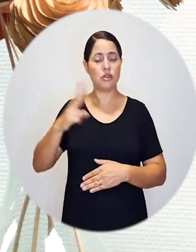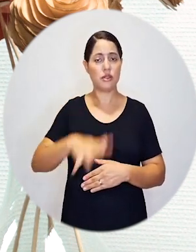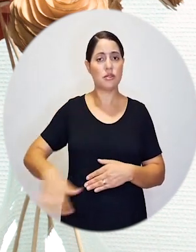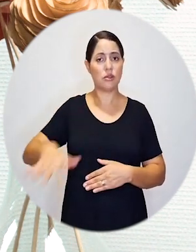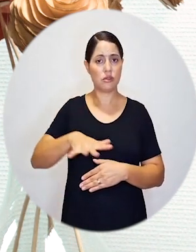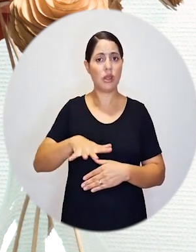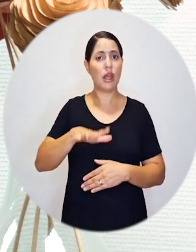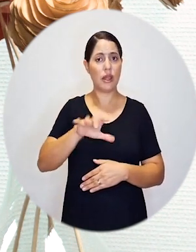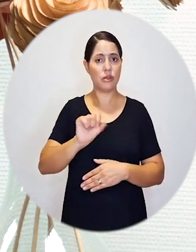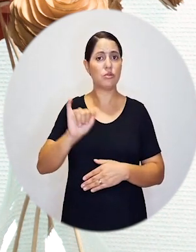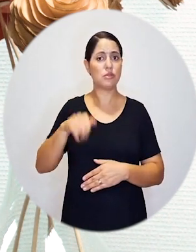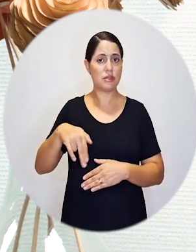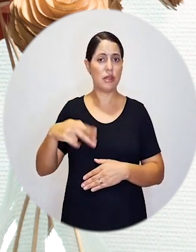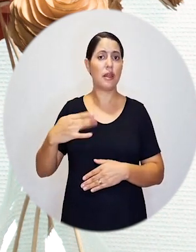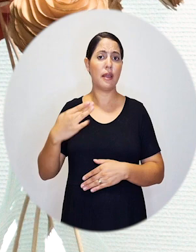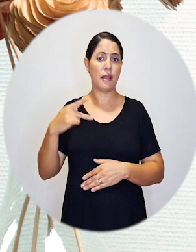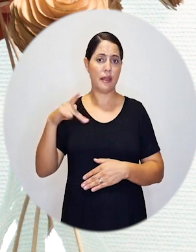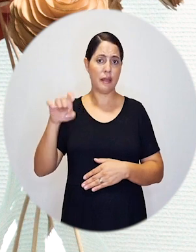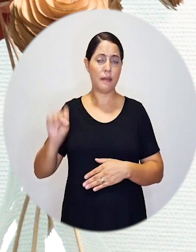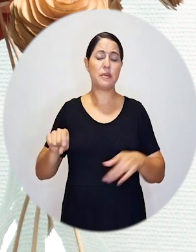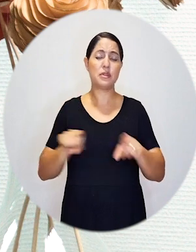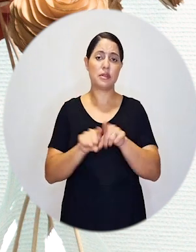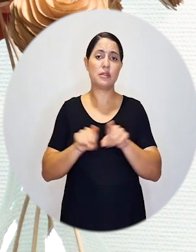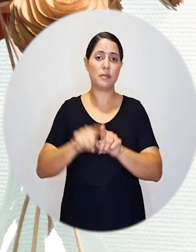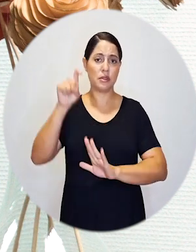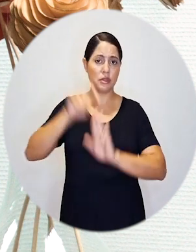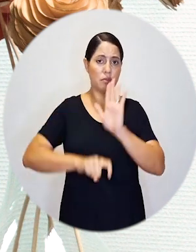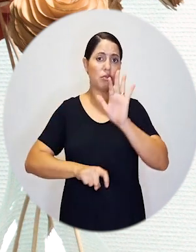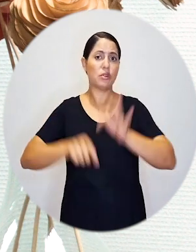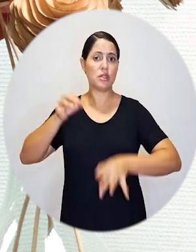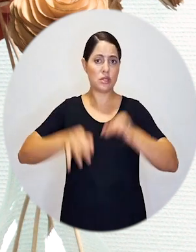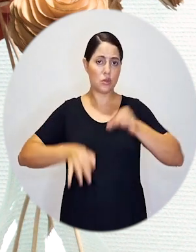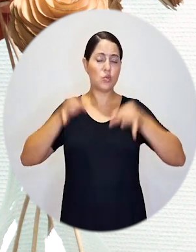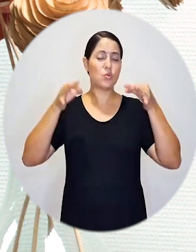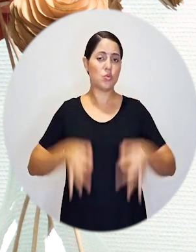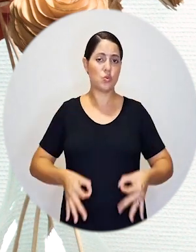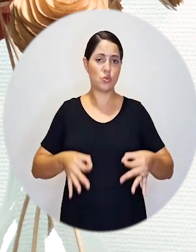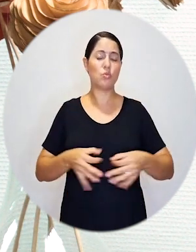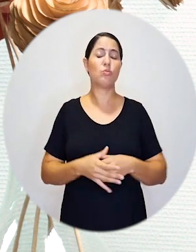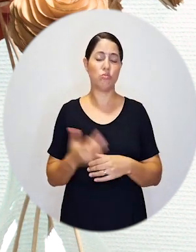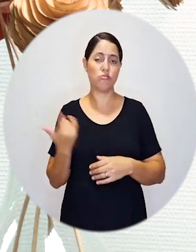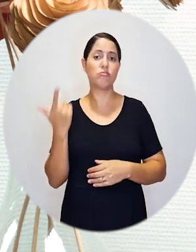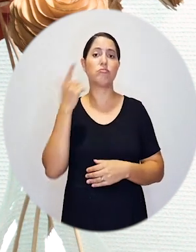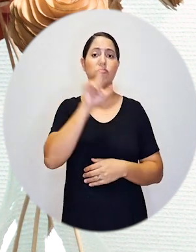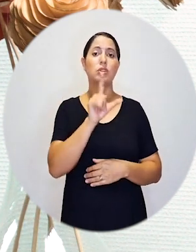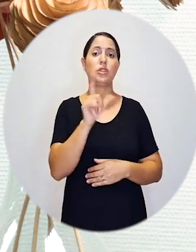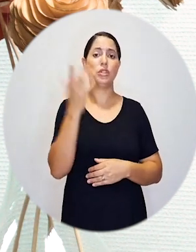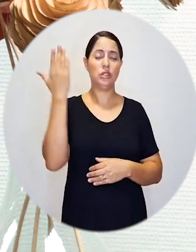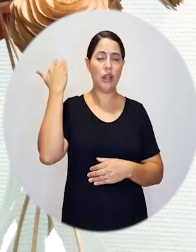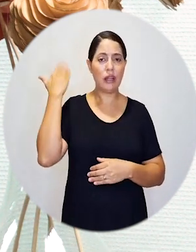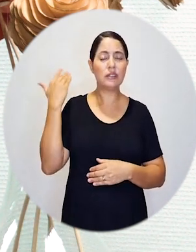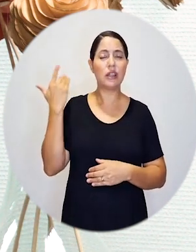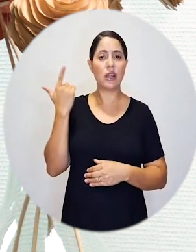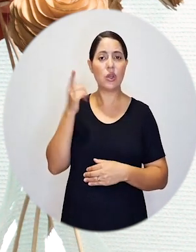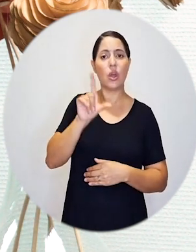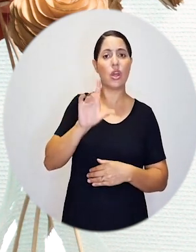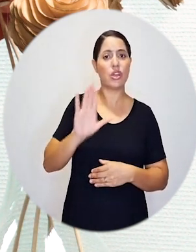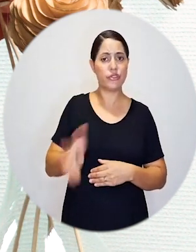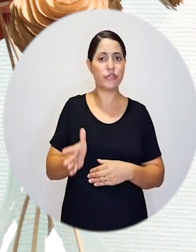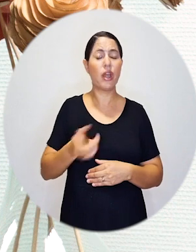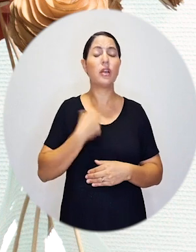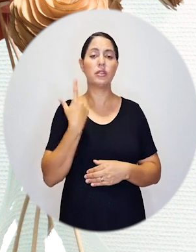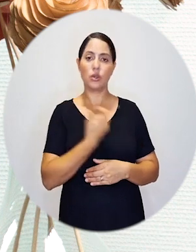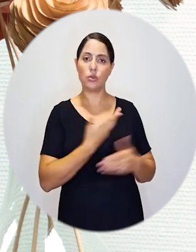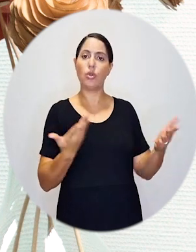do simples, de uma tributação justa, especialmente para aquele advogado que está iniciando a profissão, uma garantia que foi conquistada